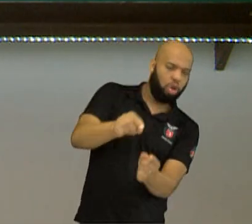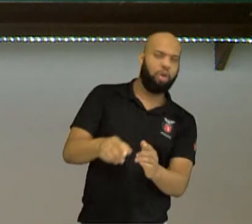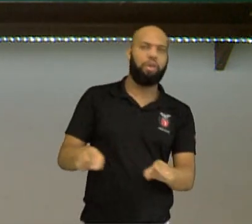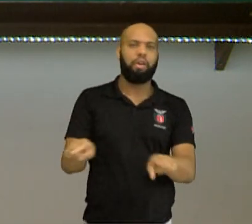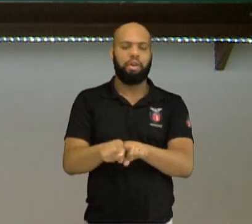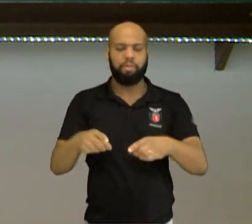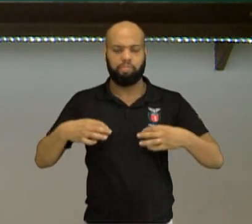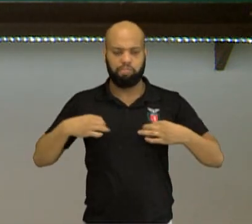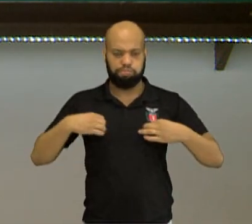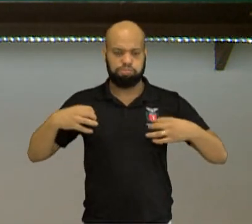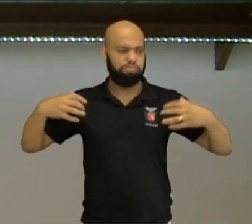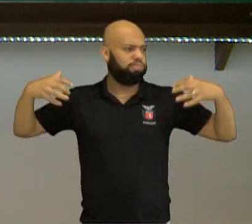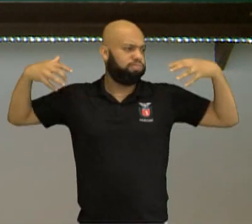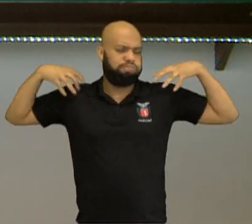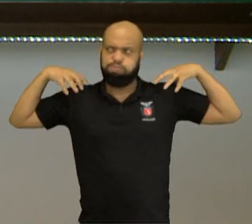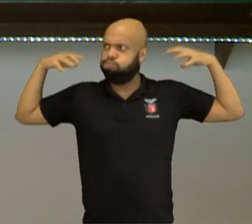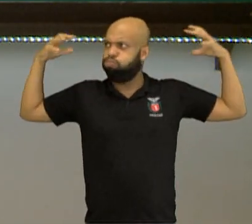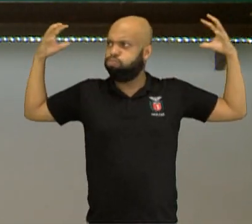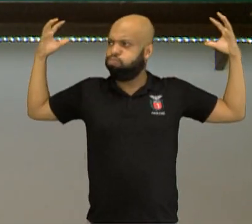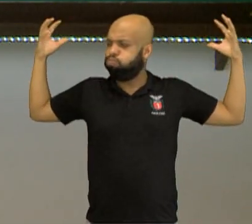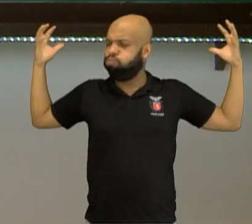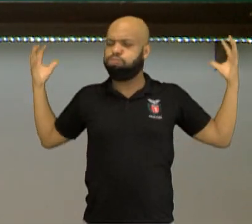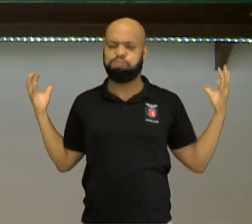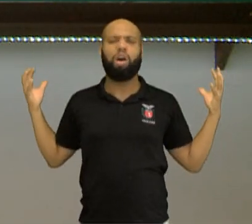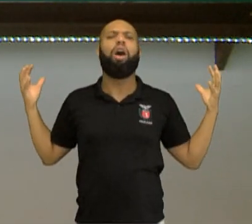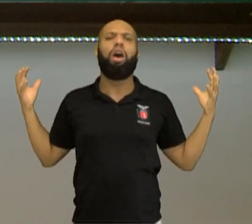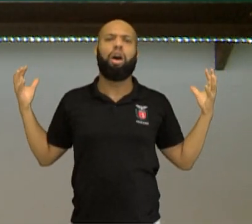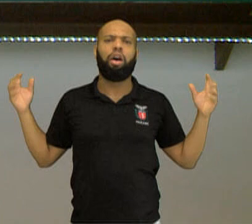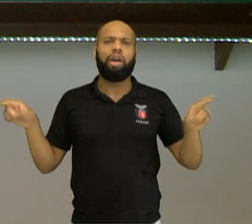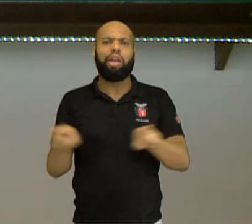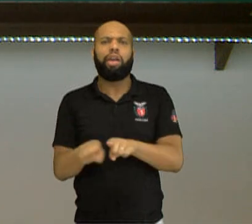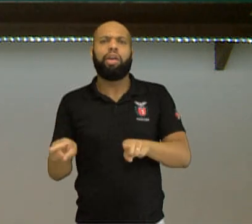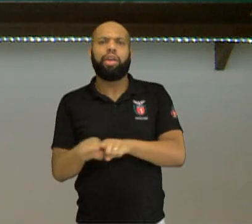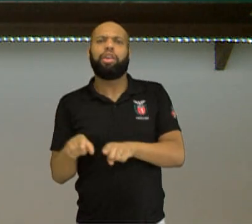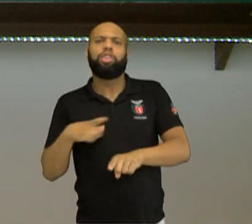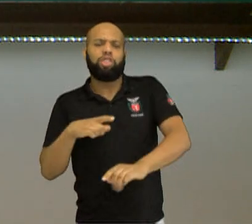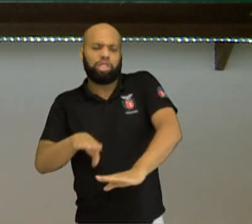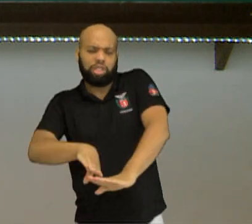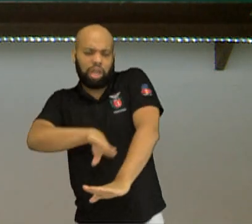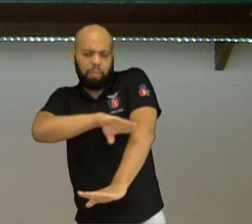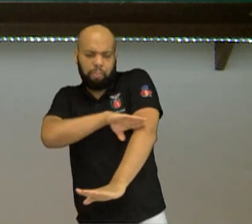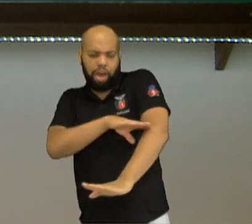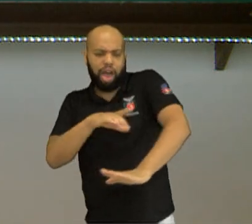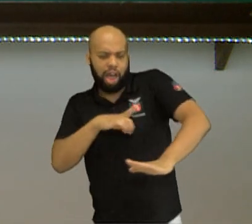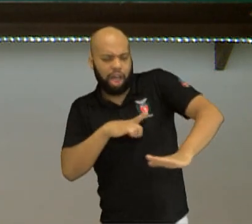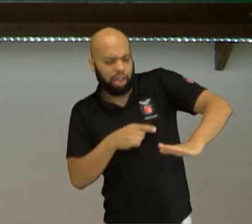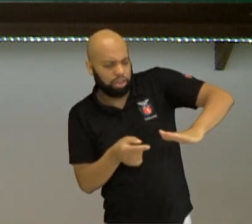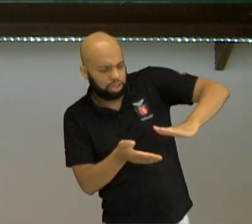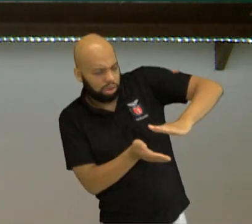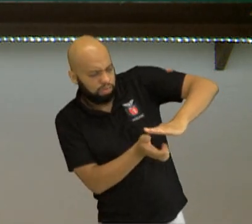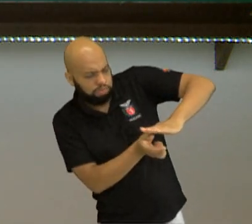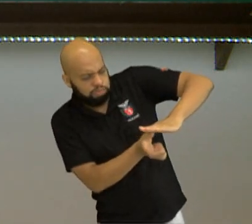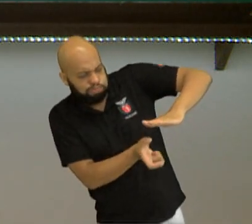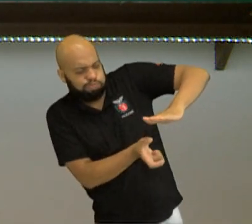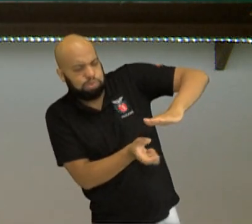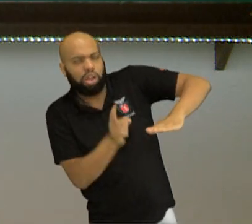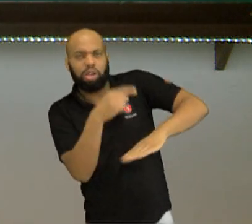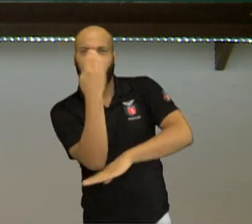roupas gigantes, né, volumosas, coturnos com salto de madeira. E as